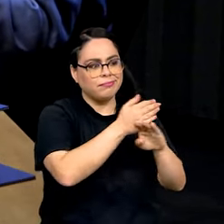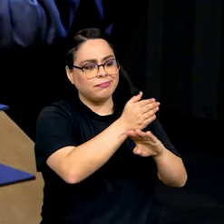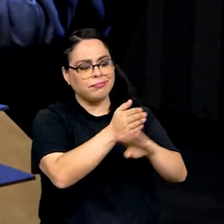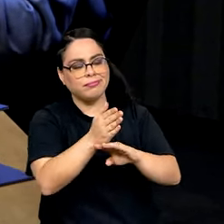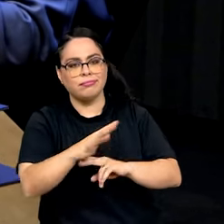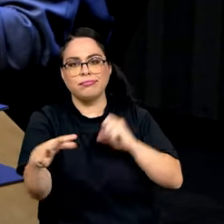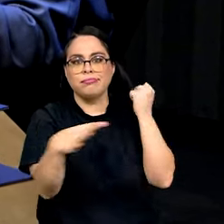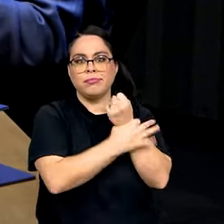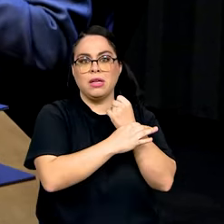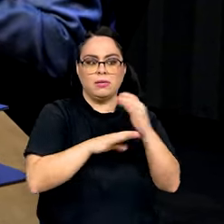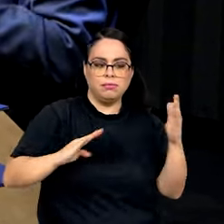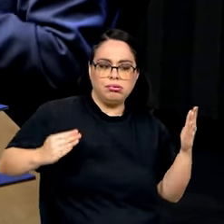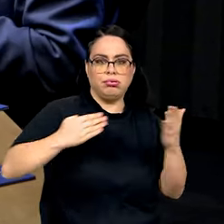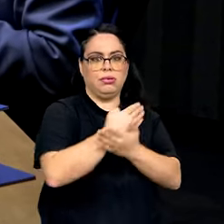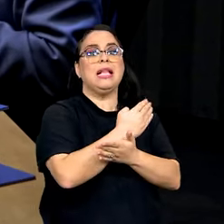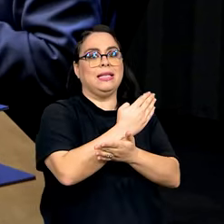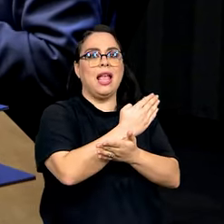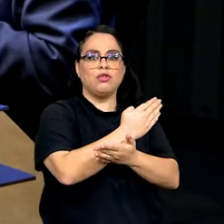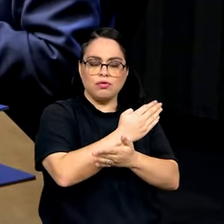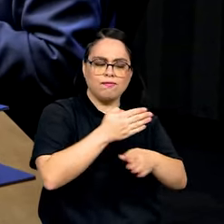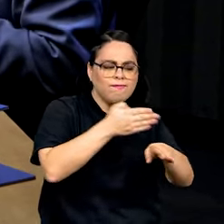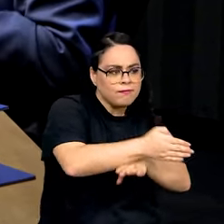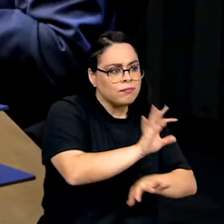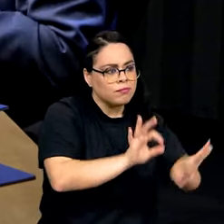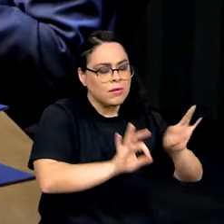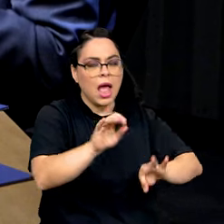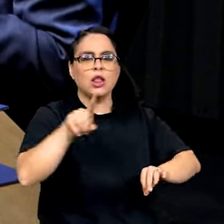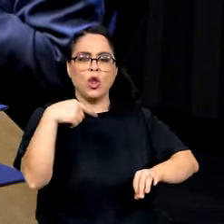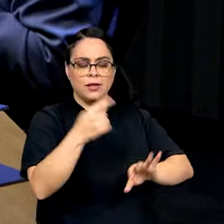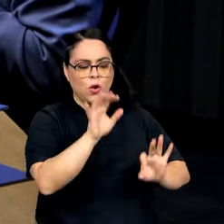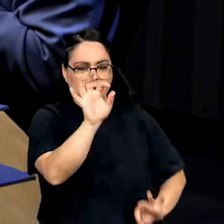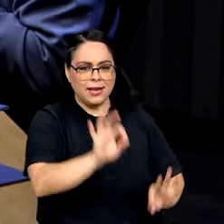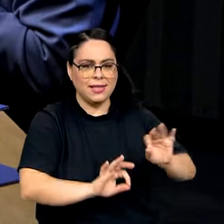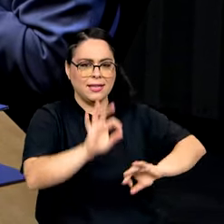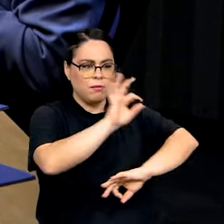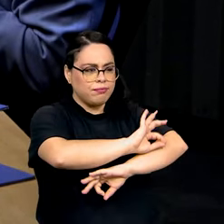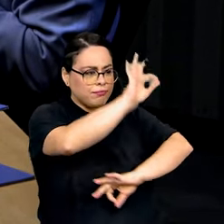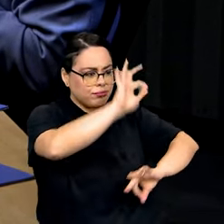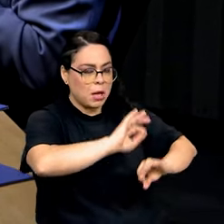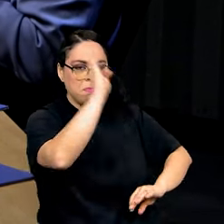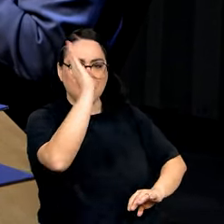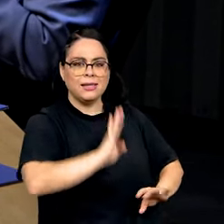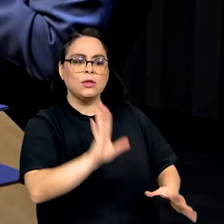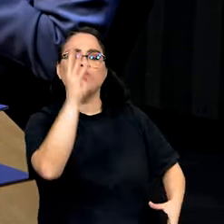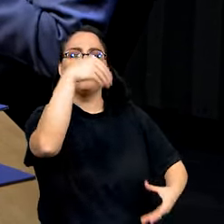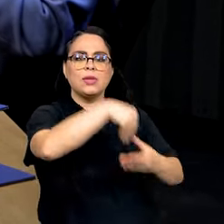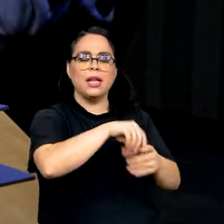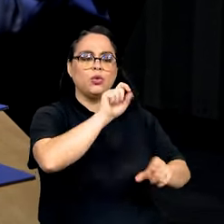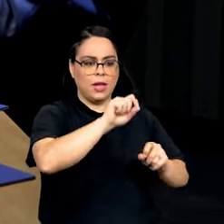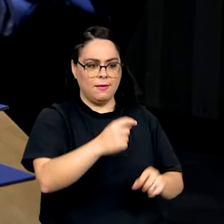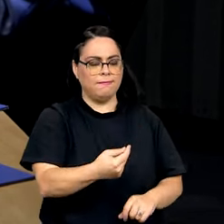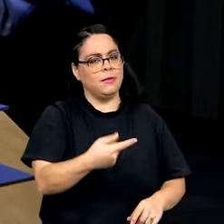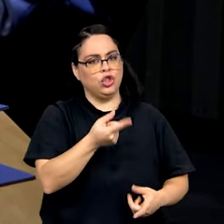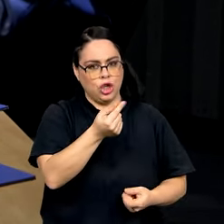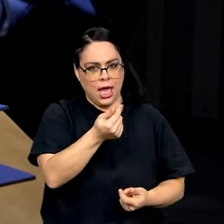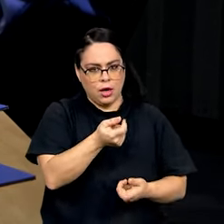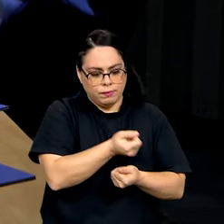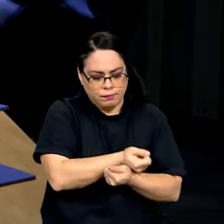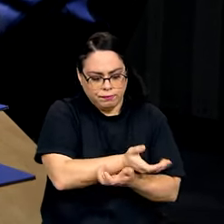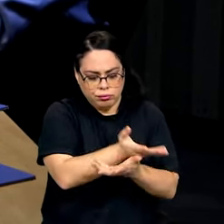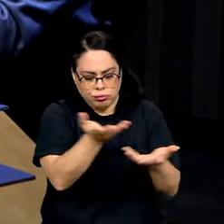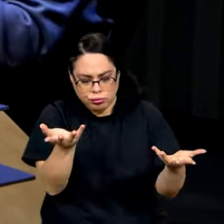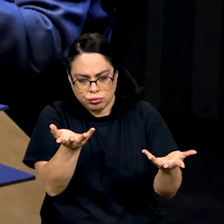e garantindo então acesso porque a arquitetura brasileira ela prevê transferência de